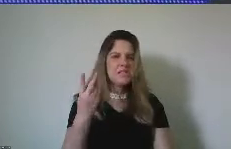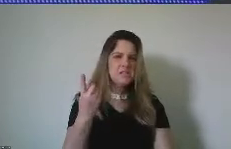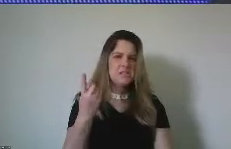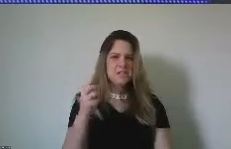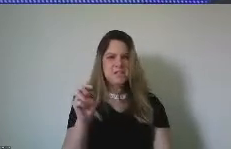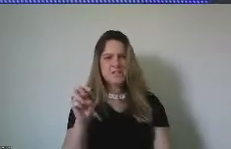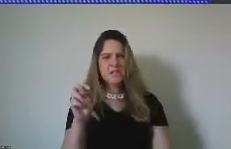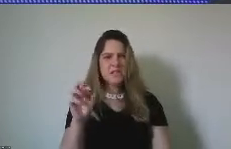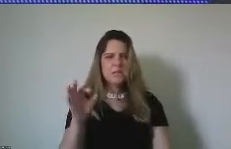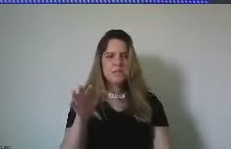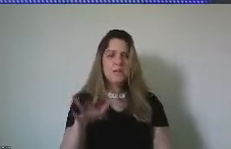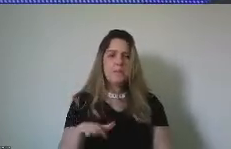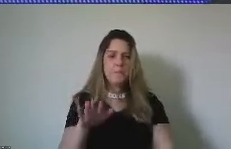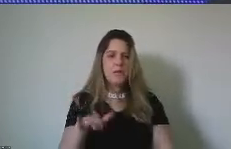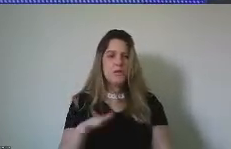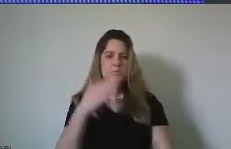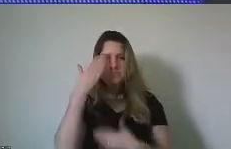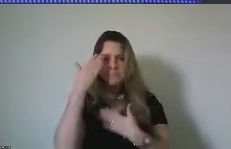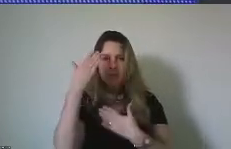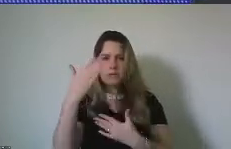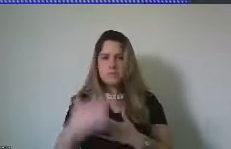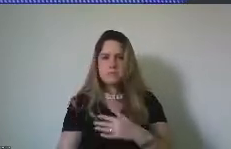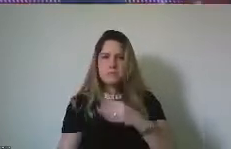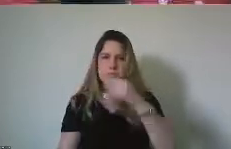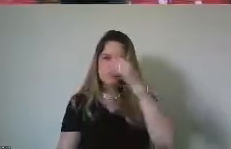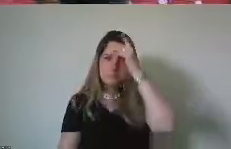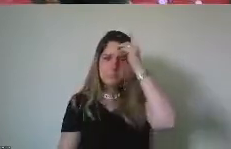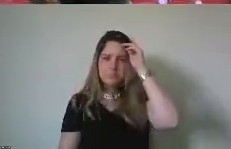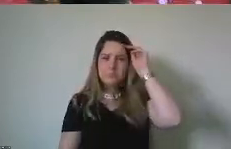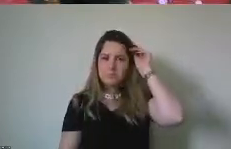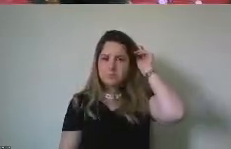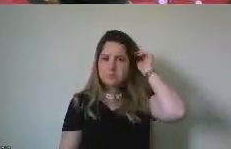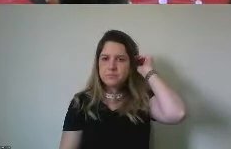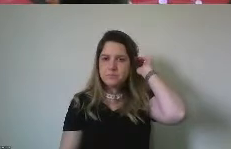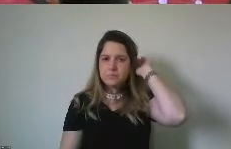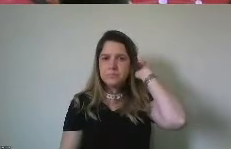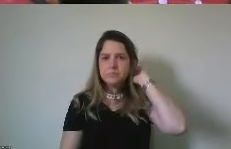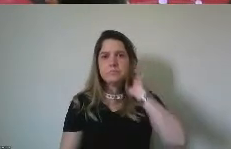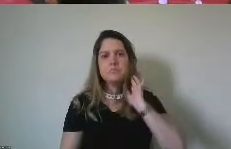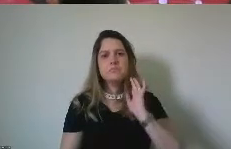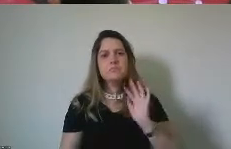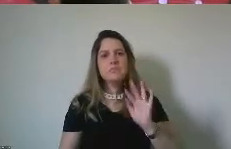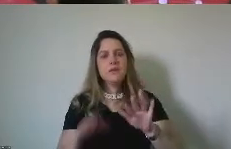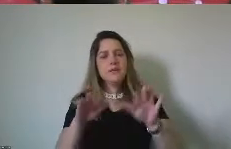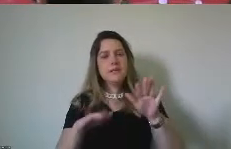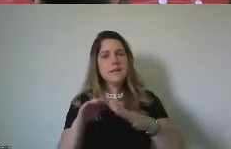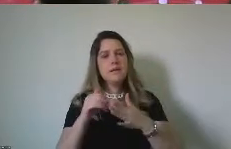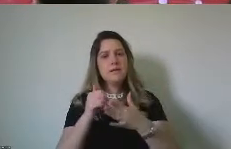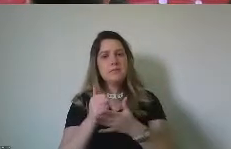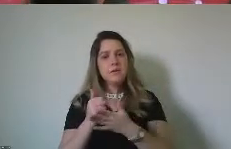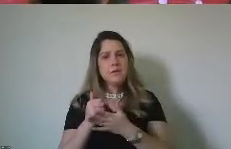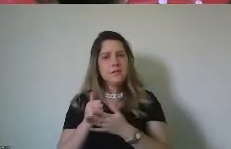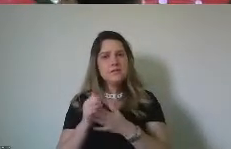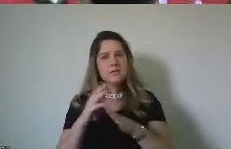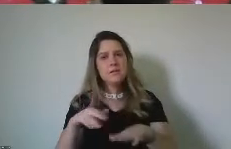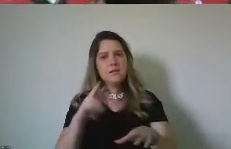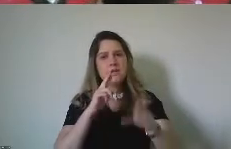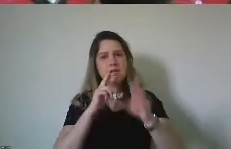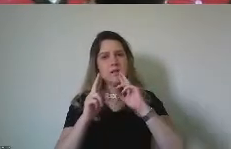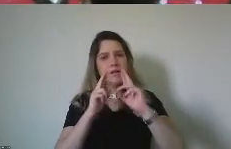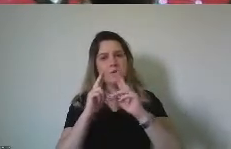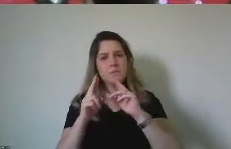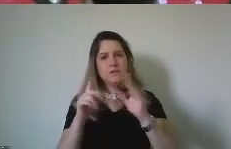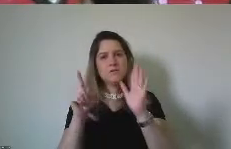poderia ser obrigado se permite dar um eu queria trazer na tua resposta e aproveitando a sua